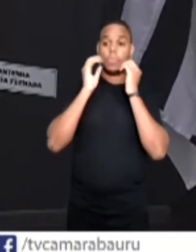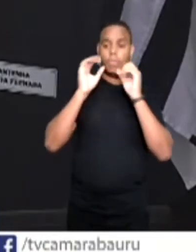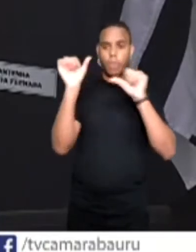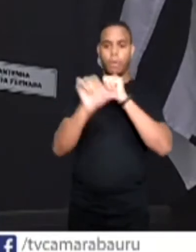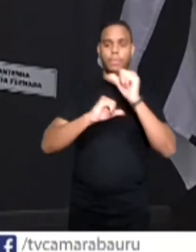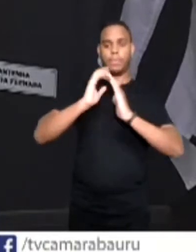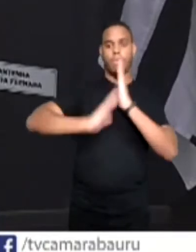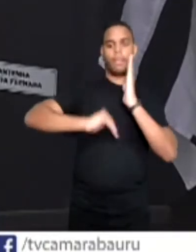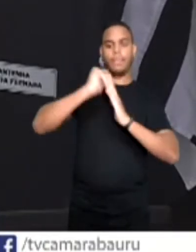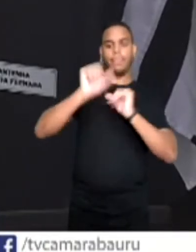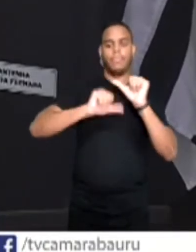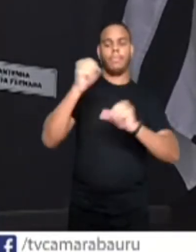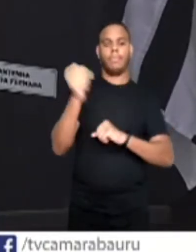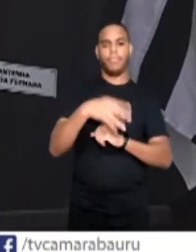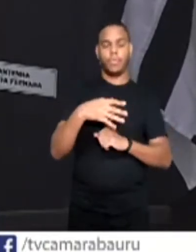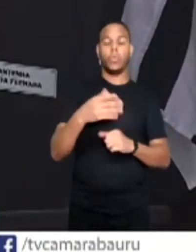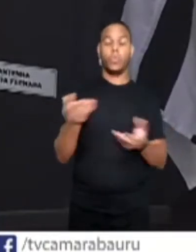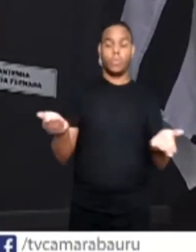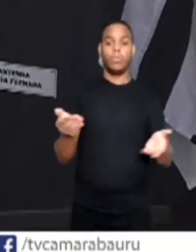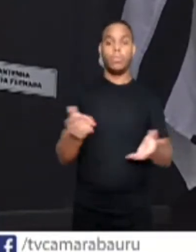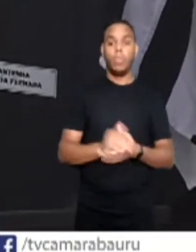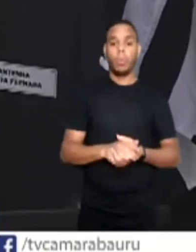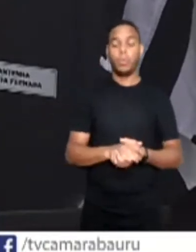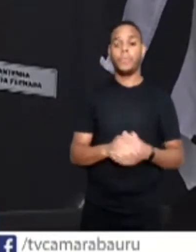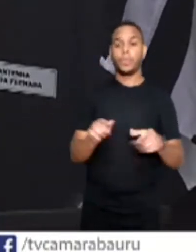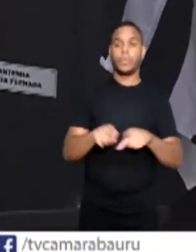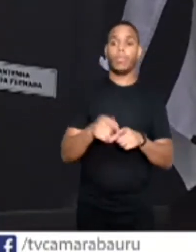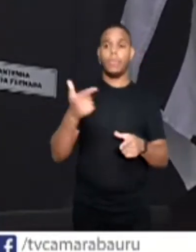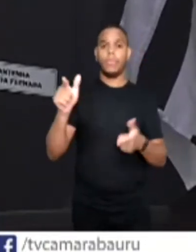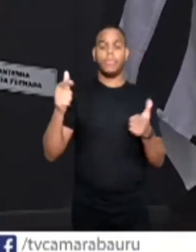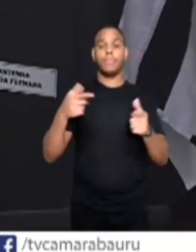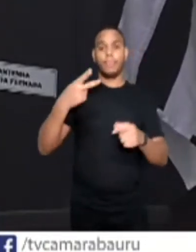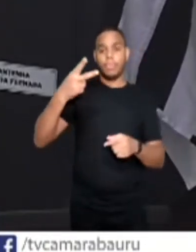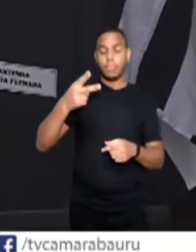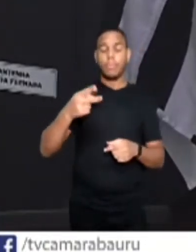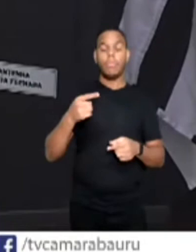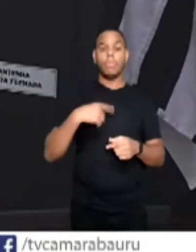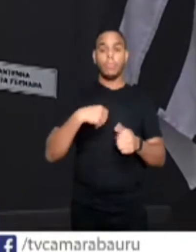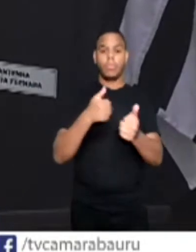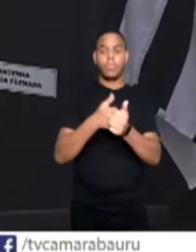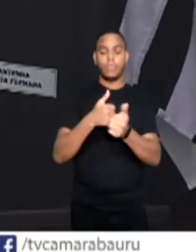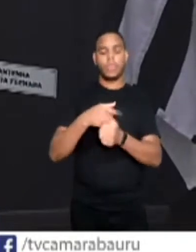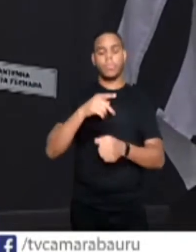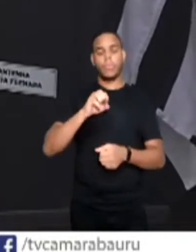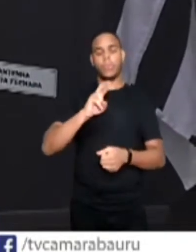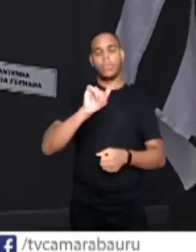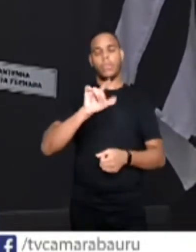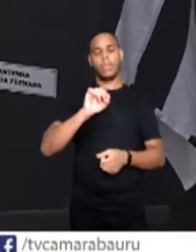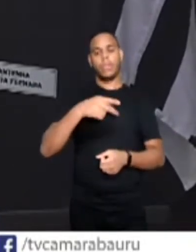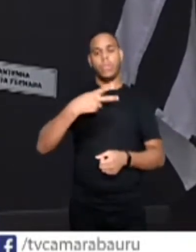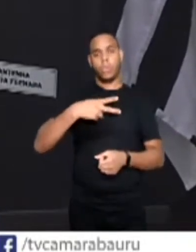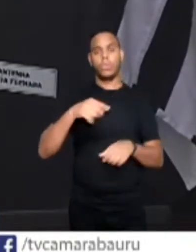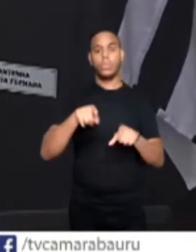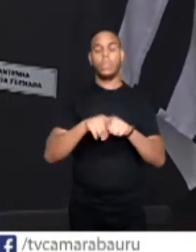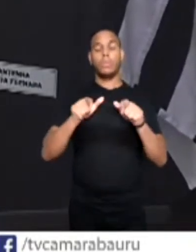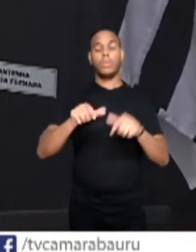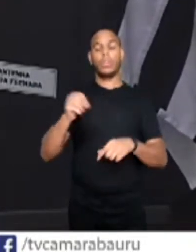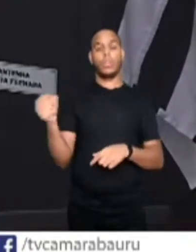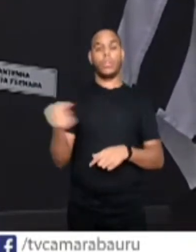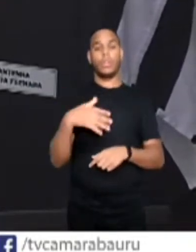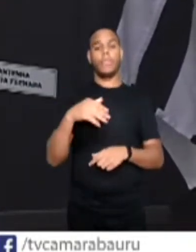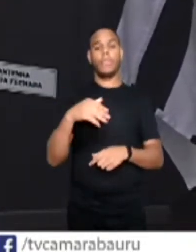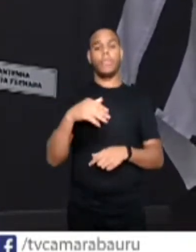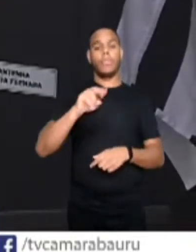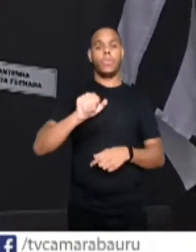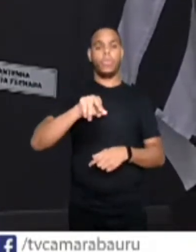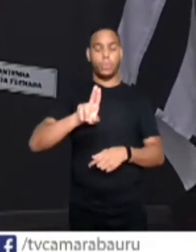Que hoje, realmente, já, além dela, nós temos mais duas, que uma fica na Pousada 2, outra no Núcleo Nova Bauru. E esta